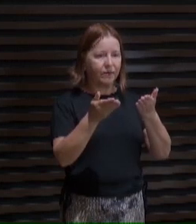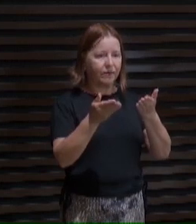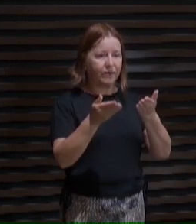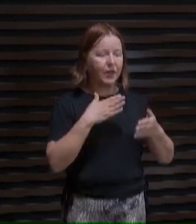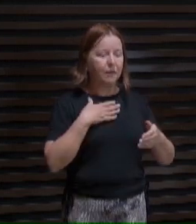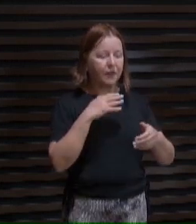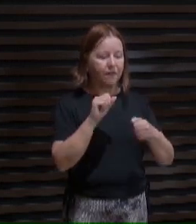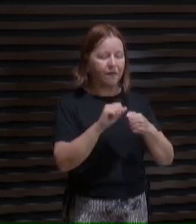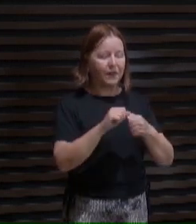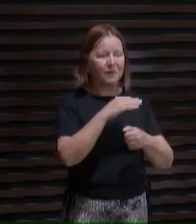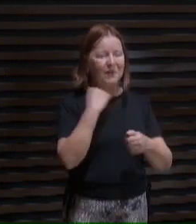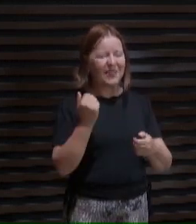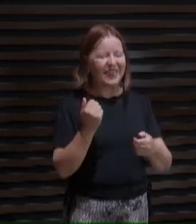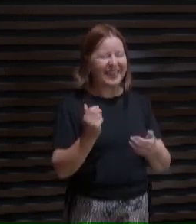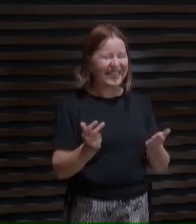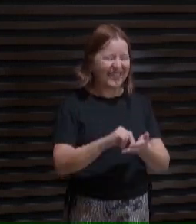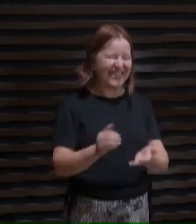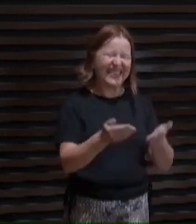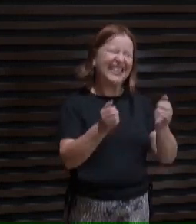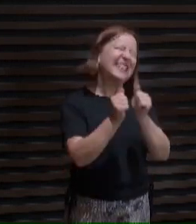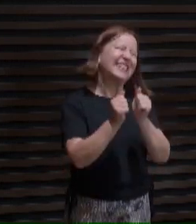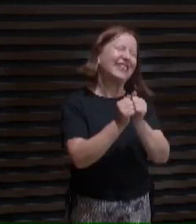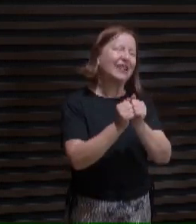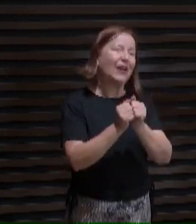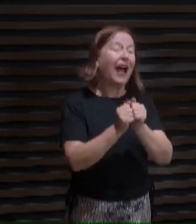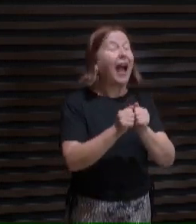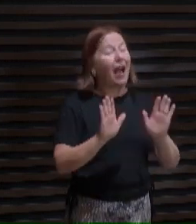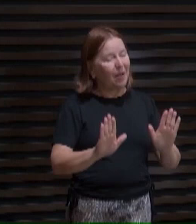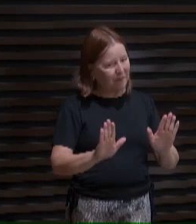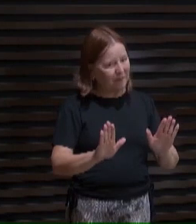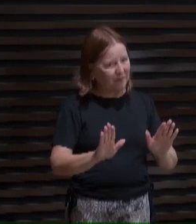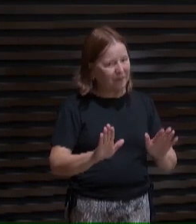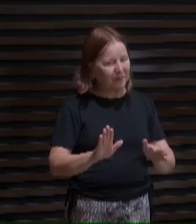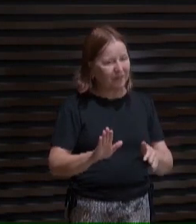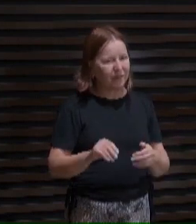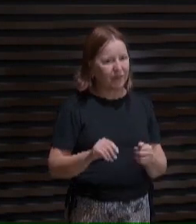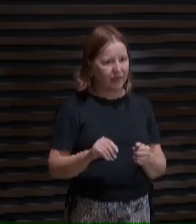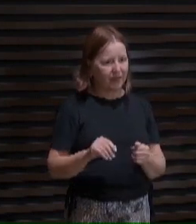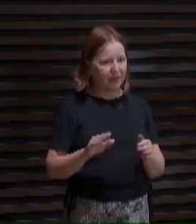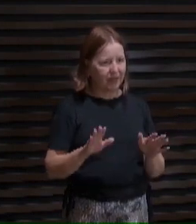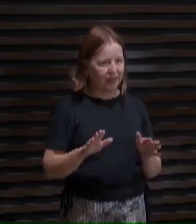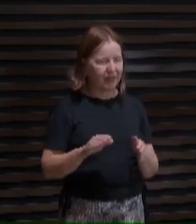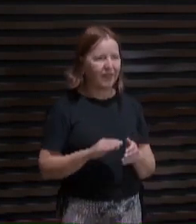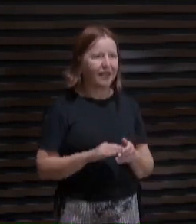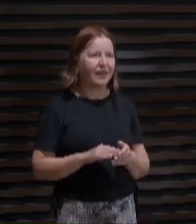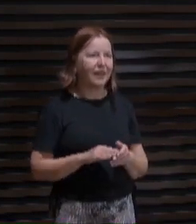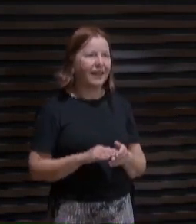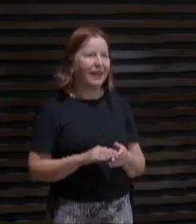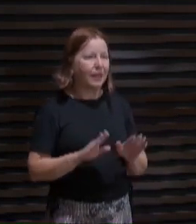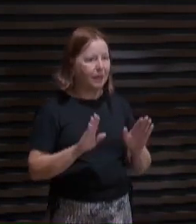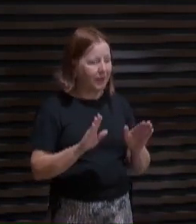fez morrer e ressuscitar juntamente com ele. MacArthur disse: espera, isso aí não está no Evangelho de João. Ele disse: mas eu já estou lá em